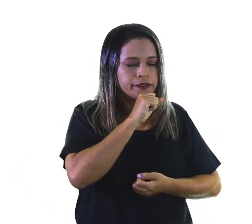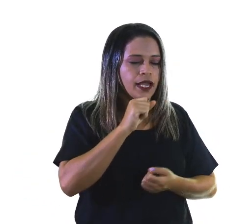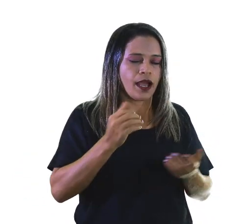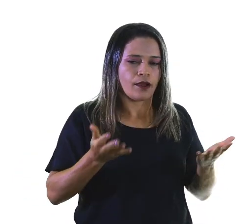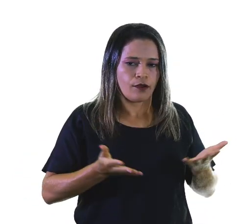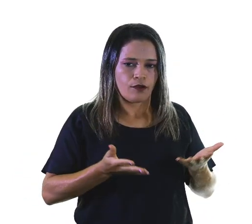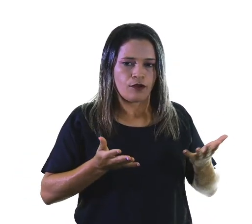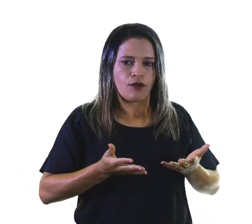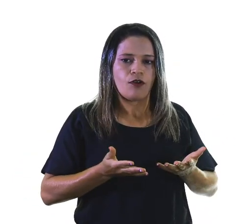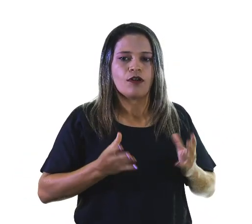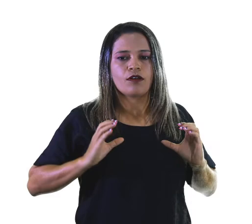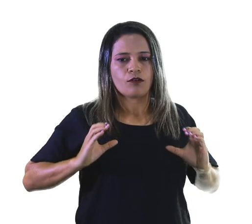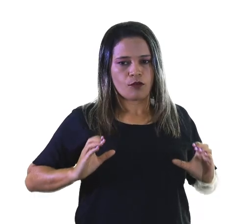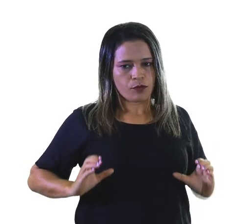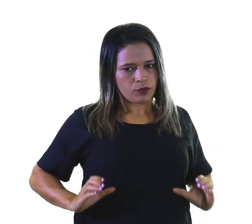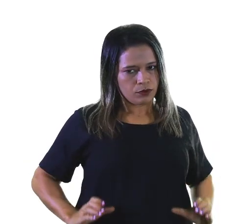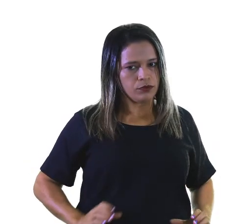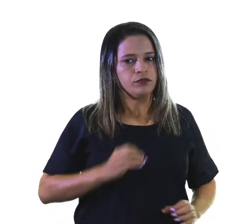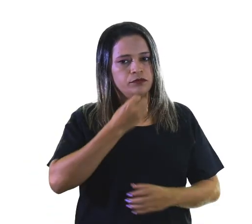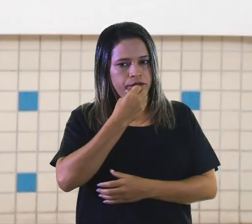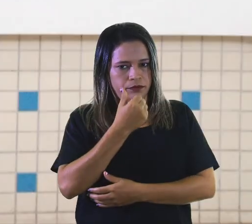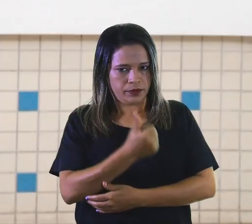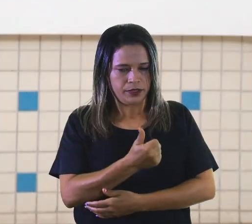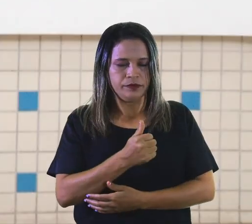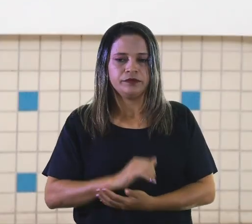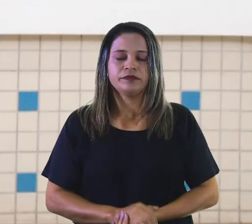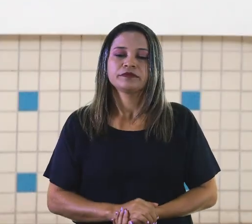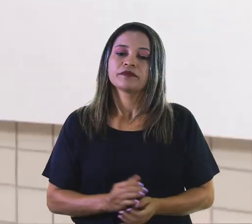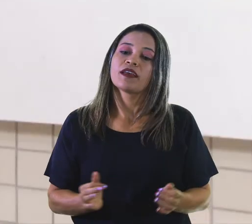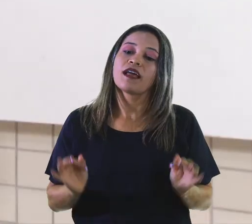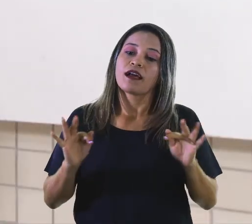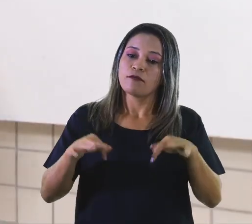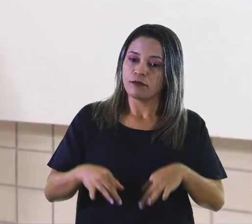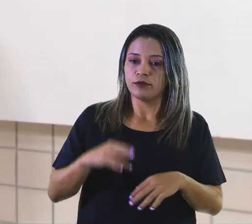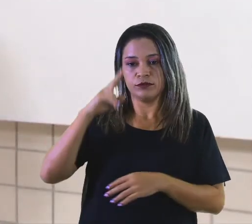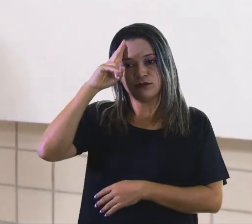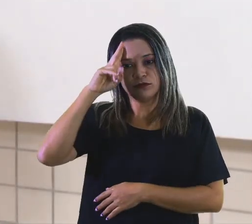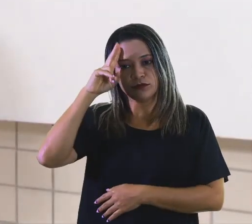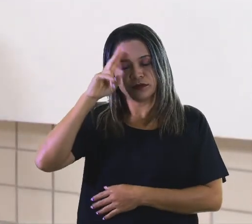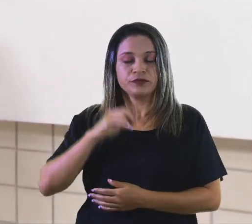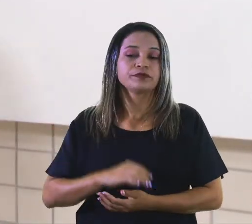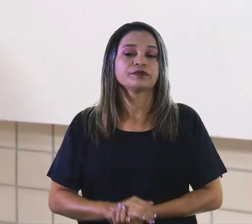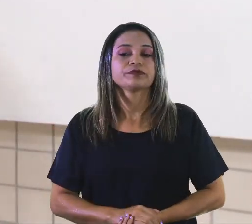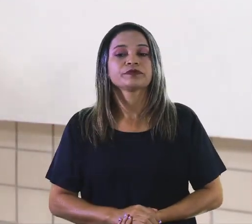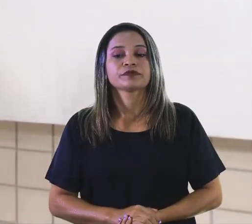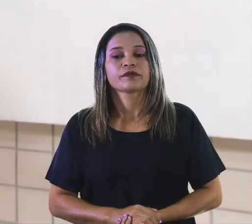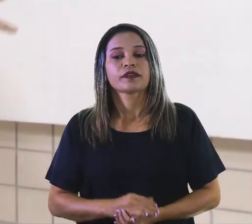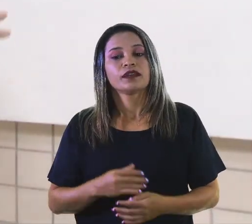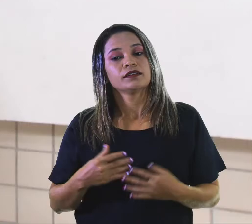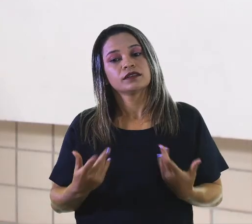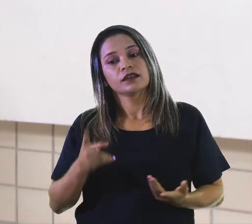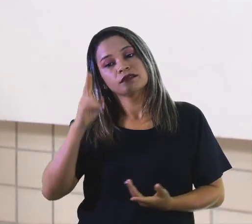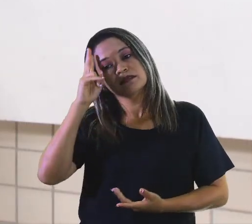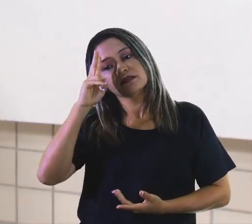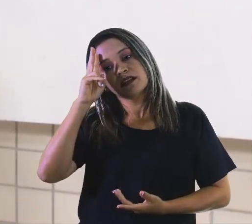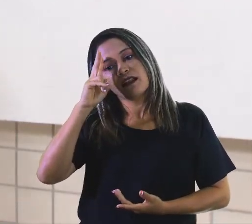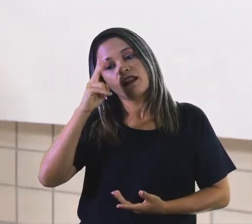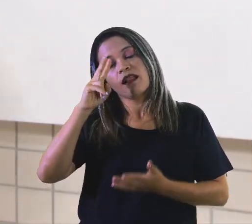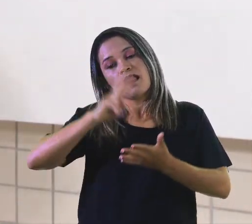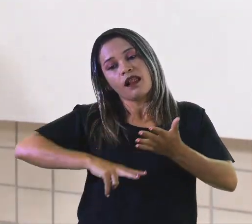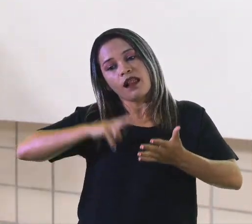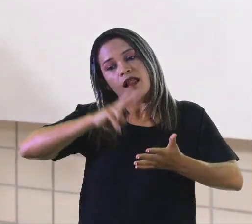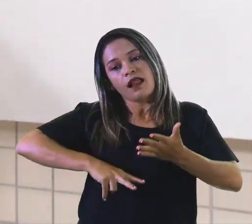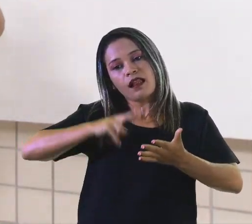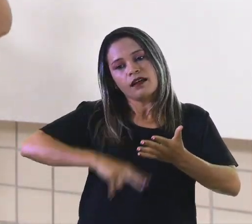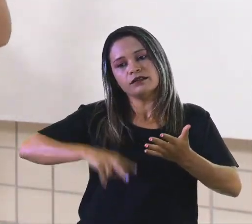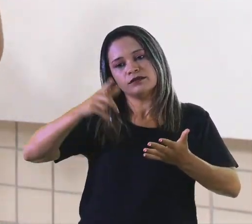a portar-se bem. Terminamos aí a história. E aí, a gente fez a leitura dela novamente. É